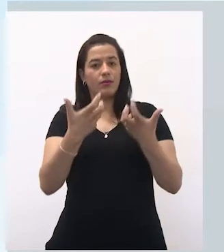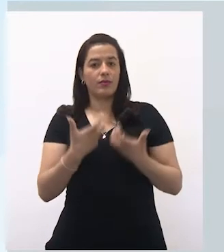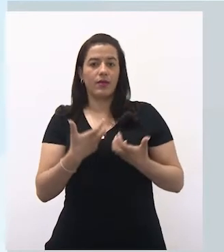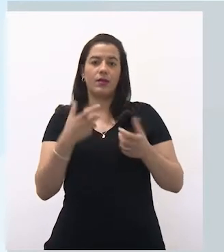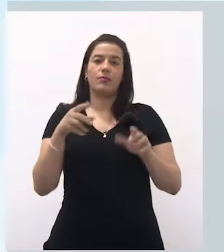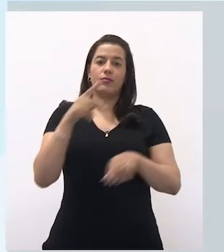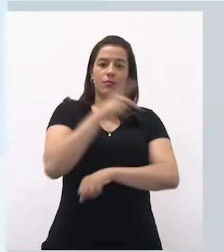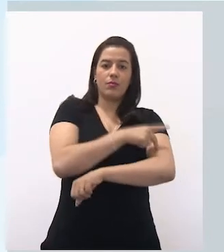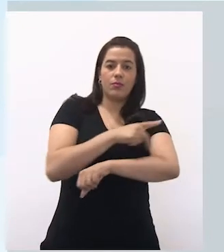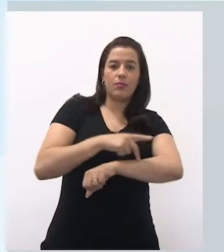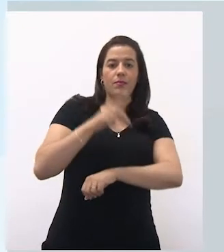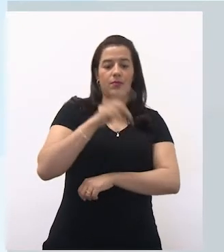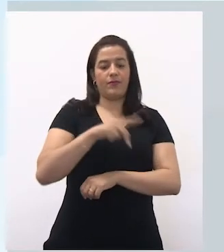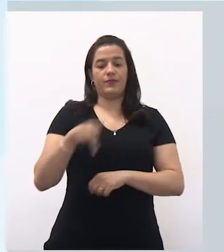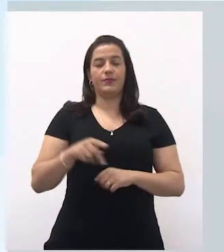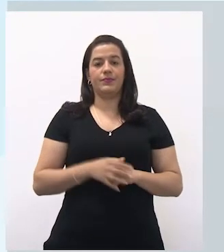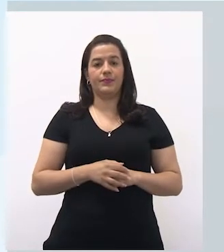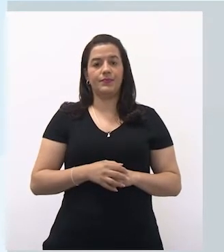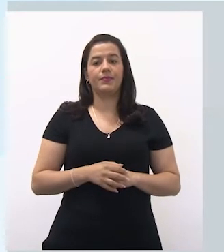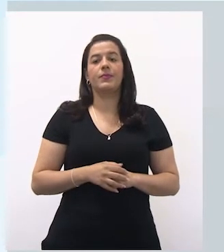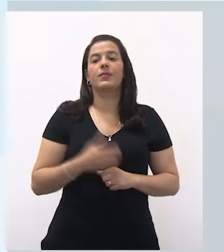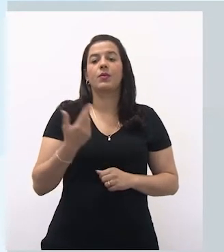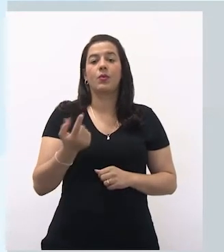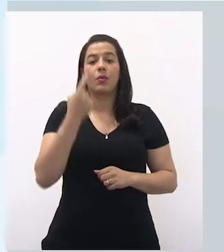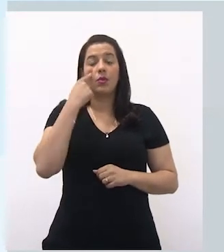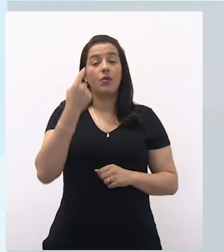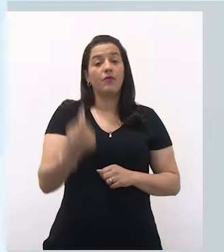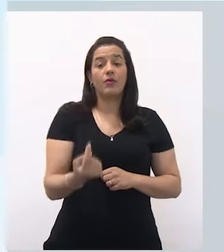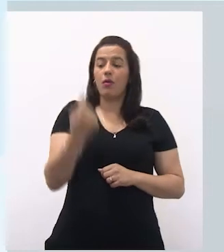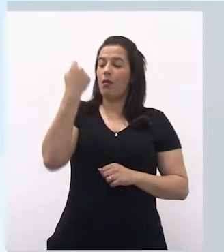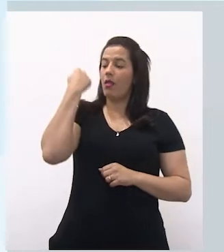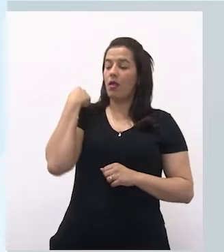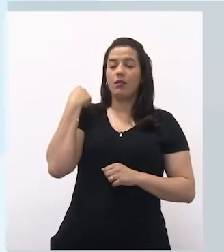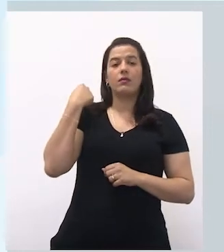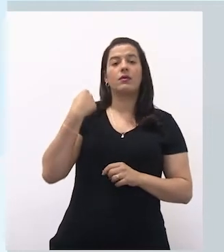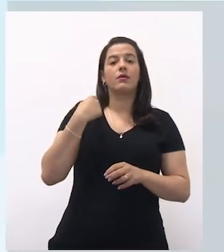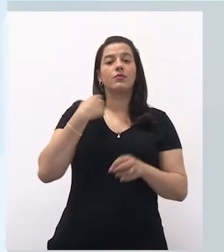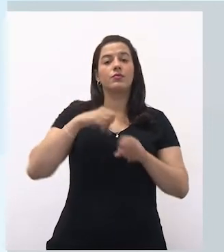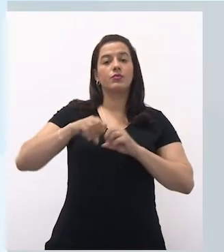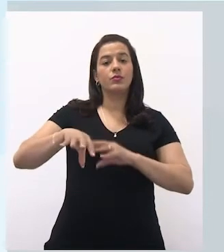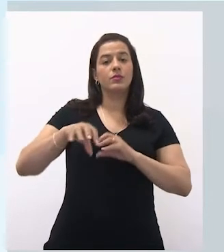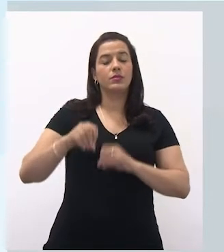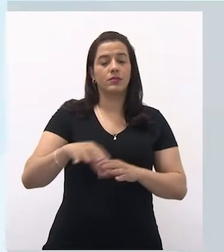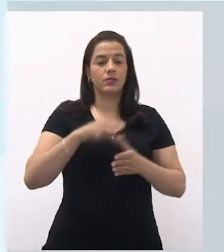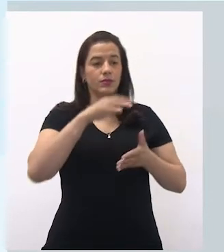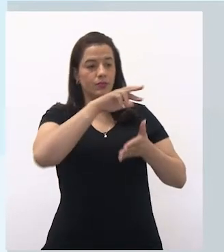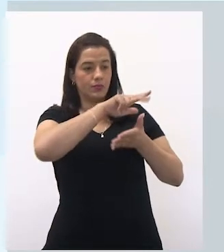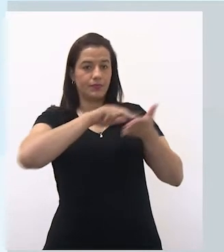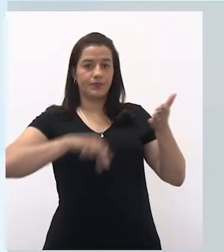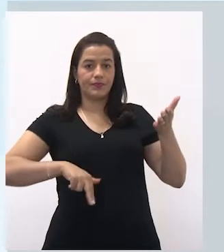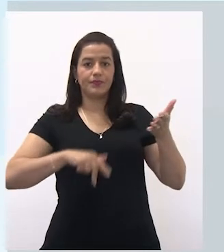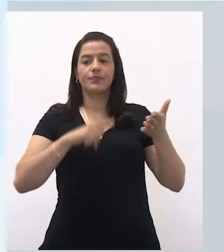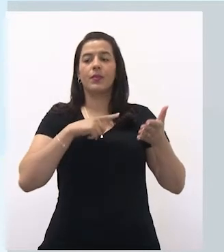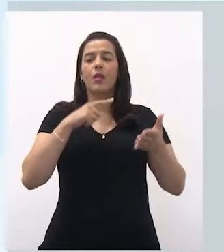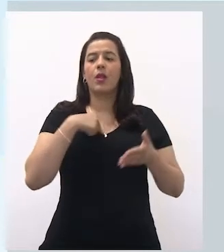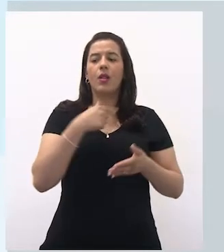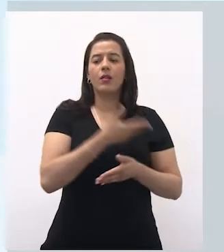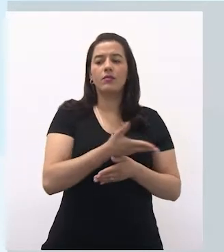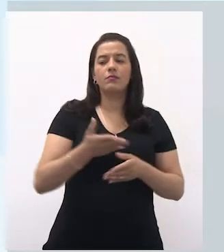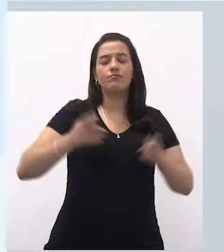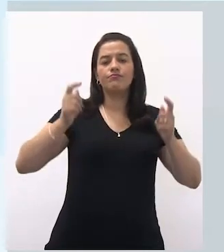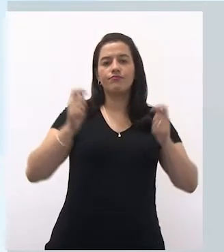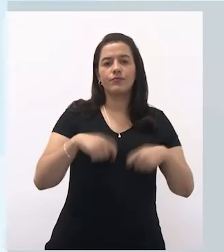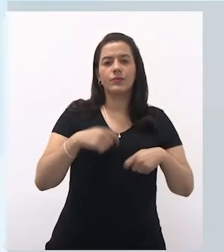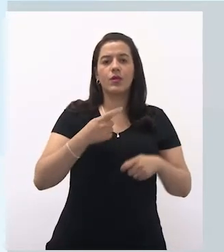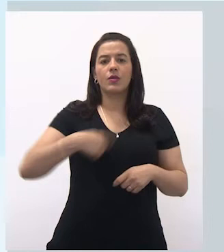pedagógica. Então, quando eu olho para o resultado de 2019, a matriz de referência do SAEB, ela me possibilita